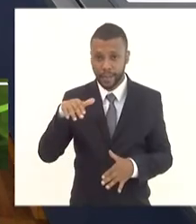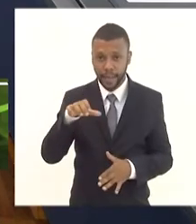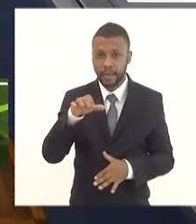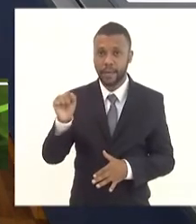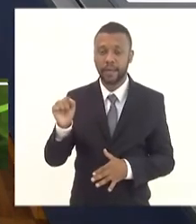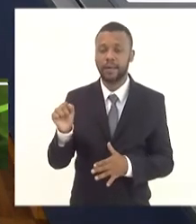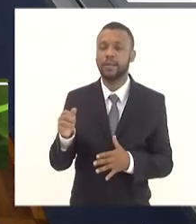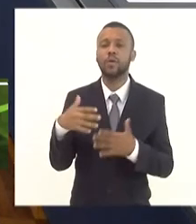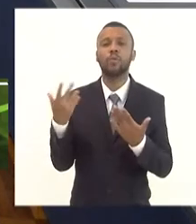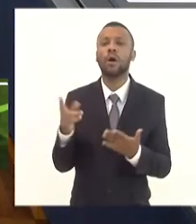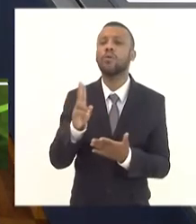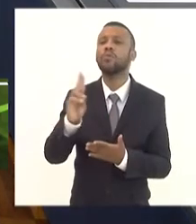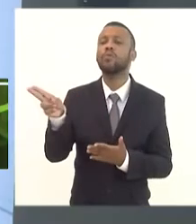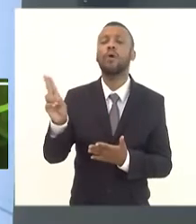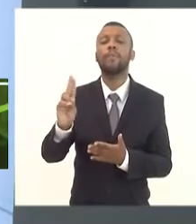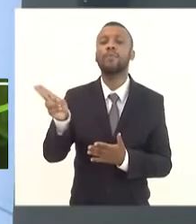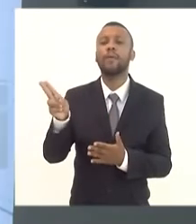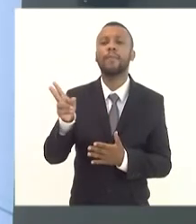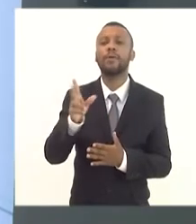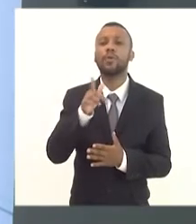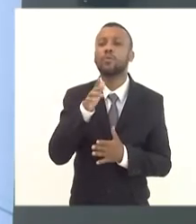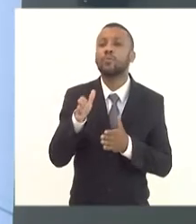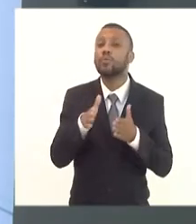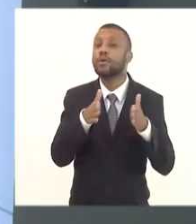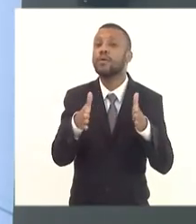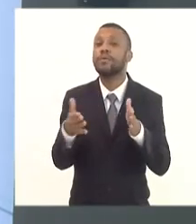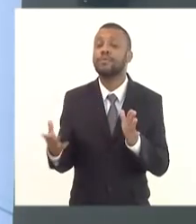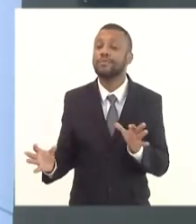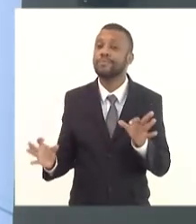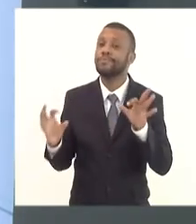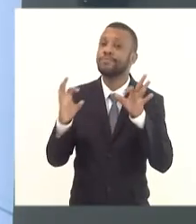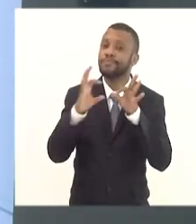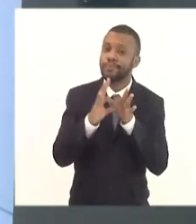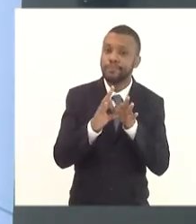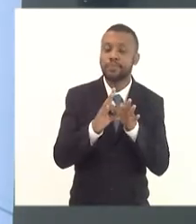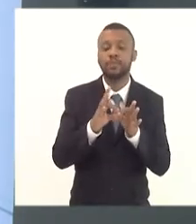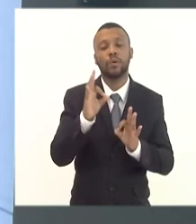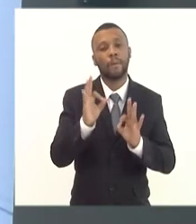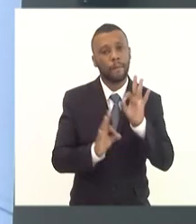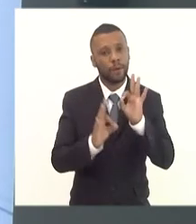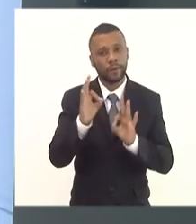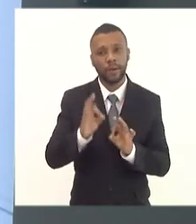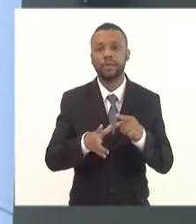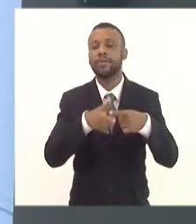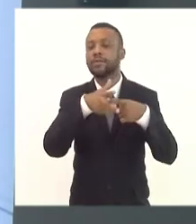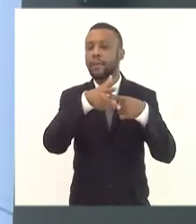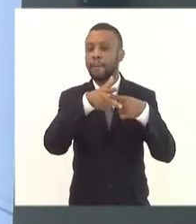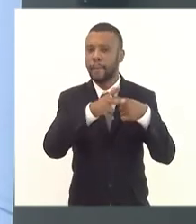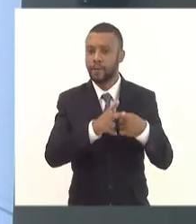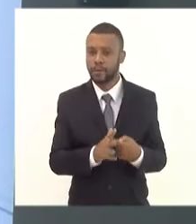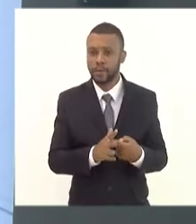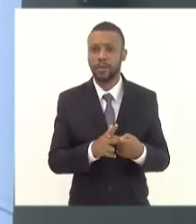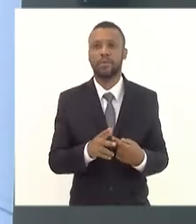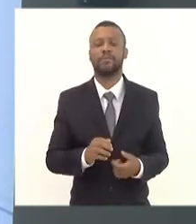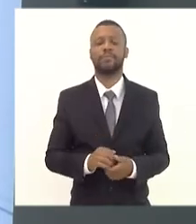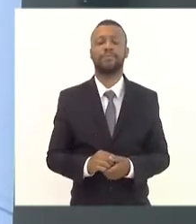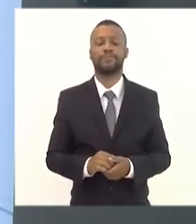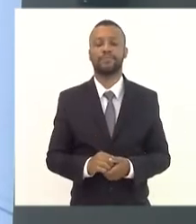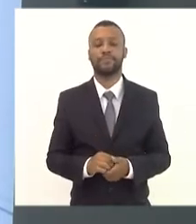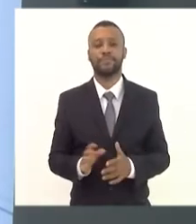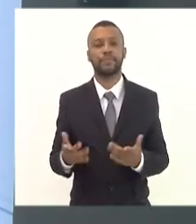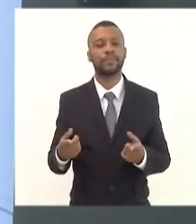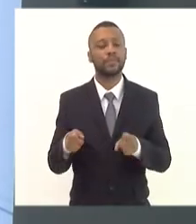aqui, nome do rio, que fazem parte do projeto de manutenção. E os que